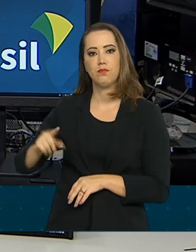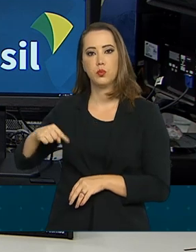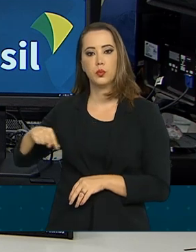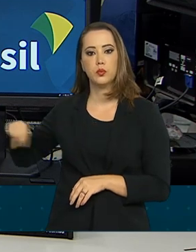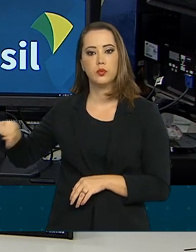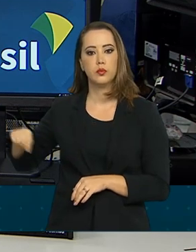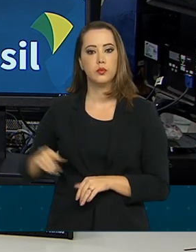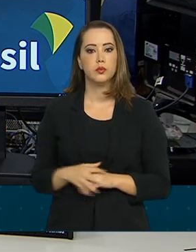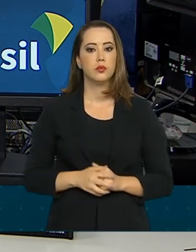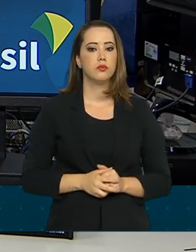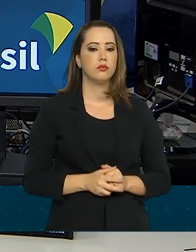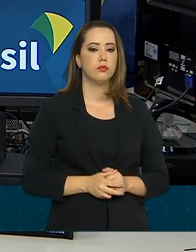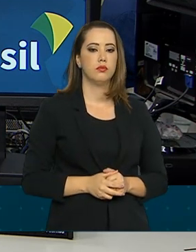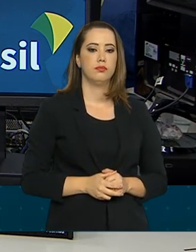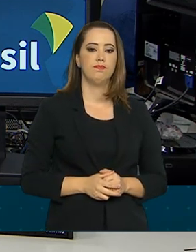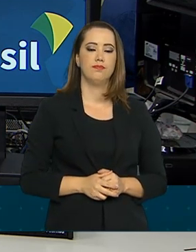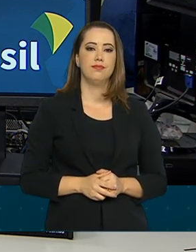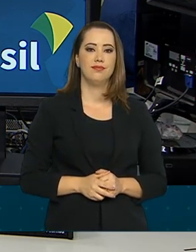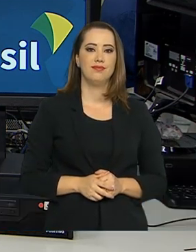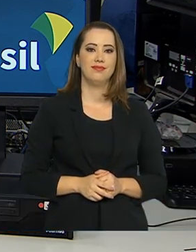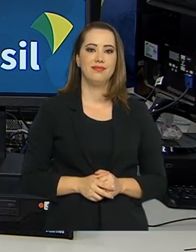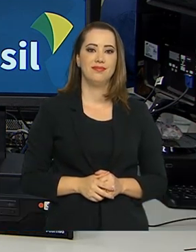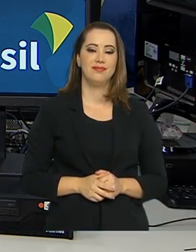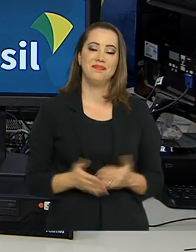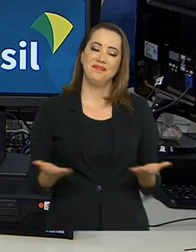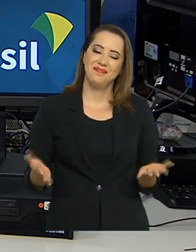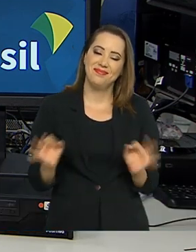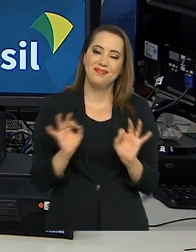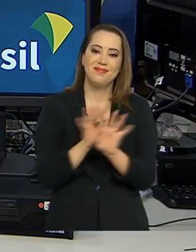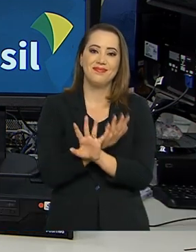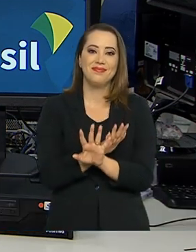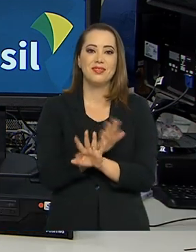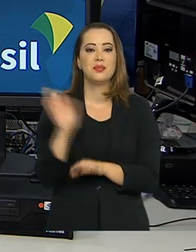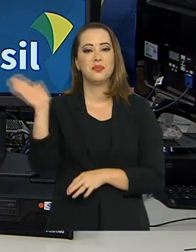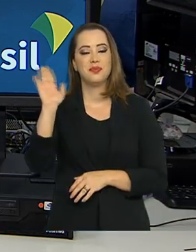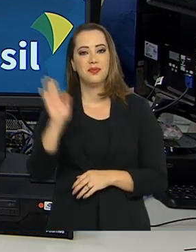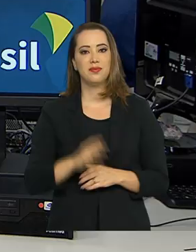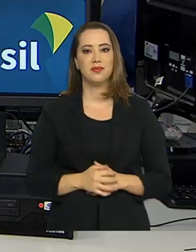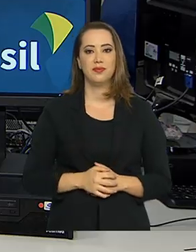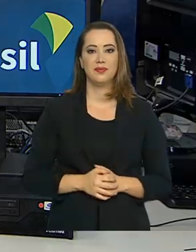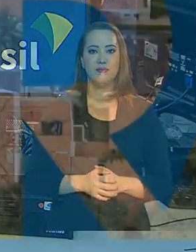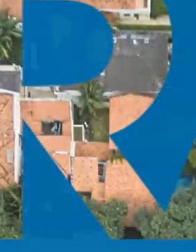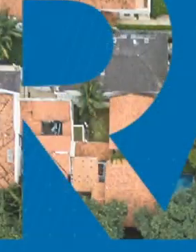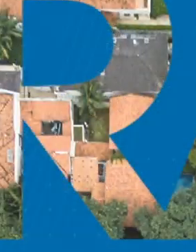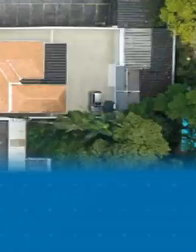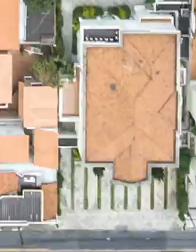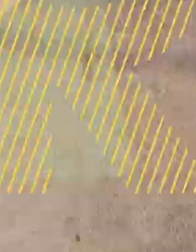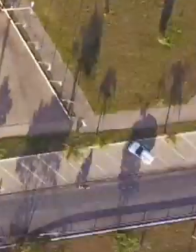enad.inep.gov.br. A gente fica por aqui. Até a próxima edição.